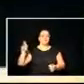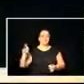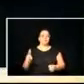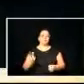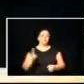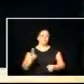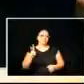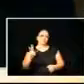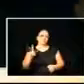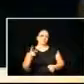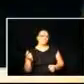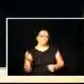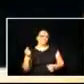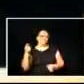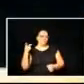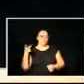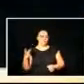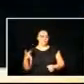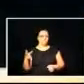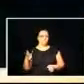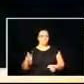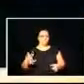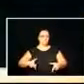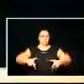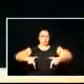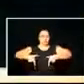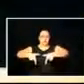seja valorizada, passa pelos funcionários.